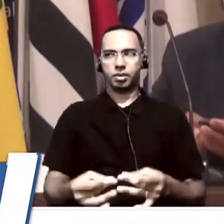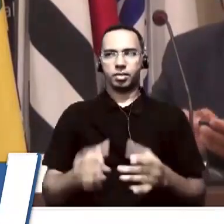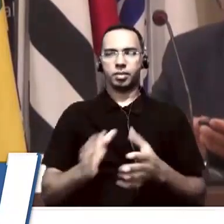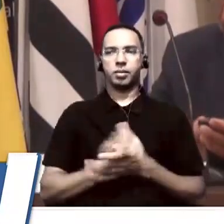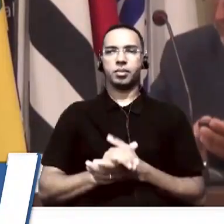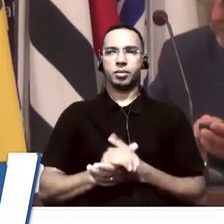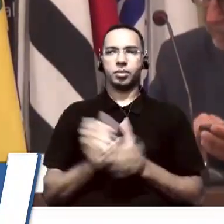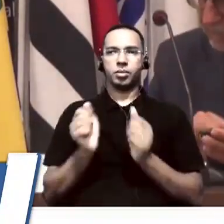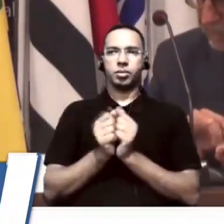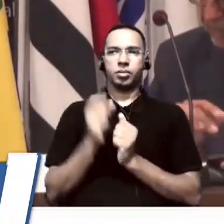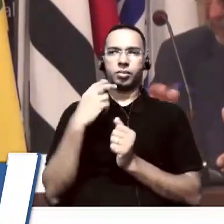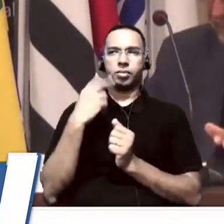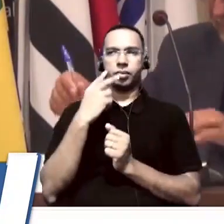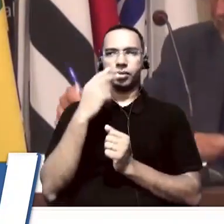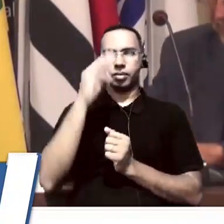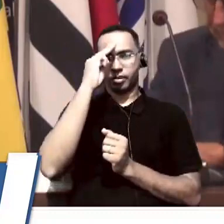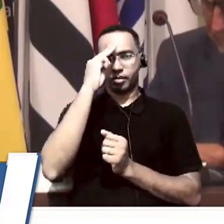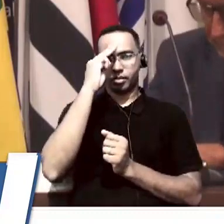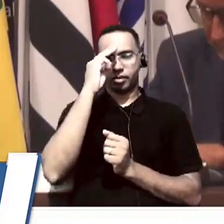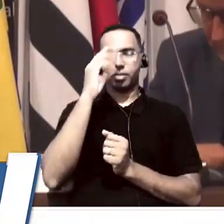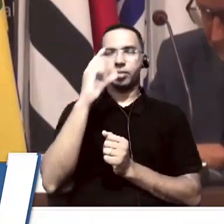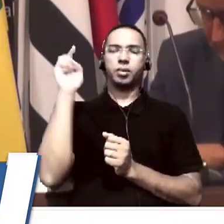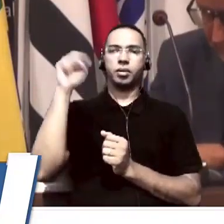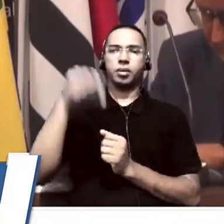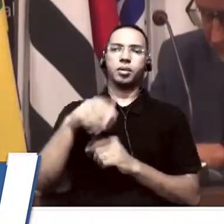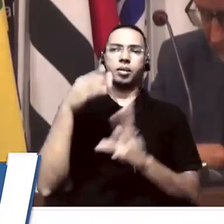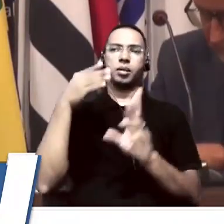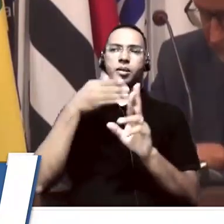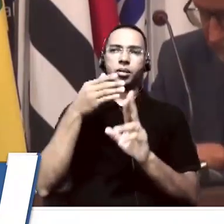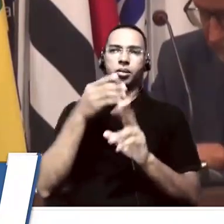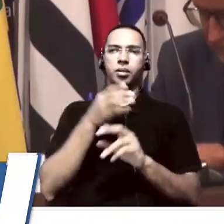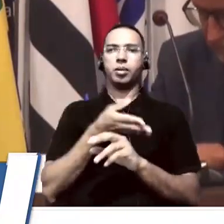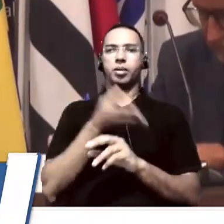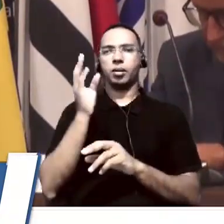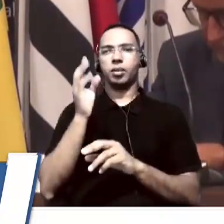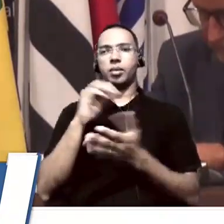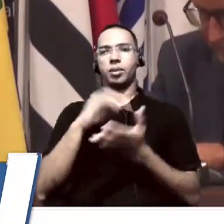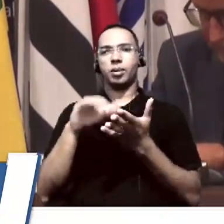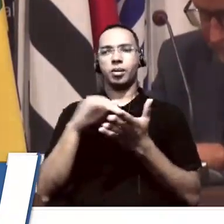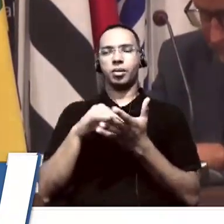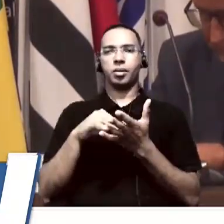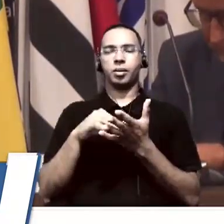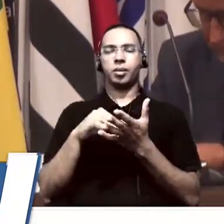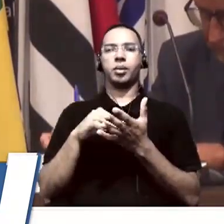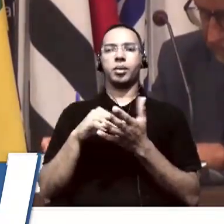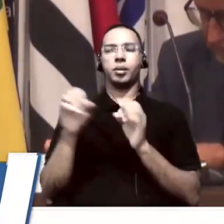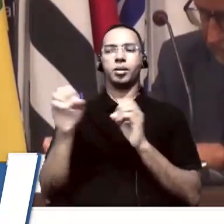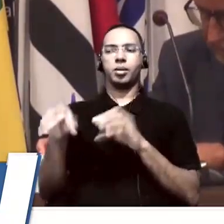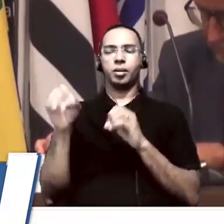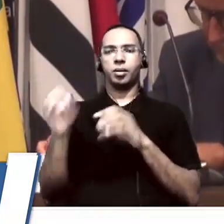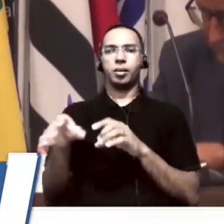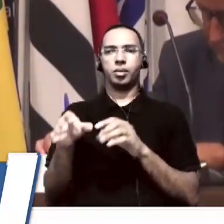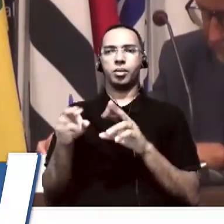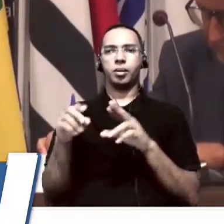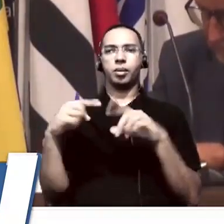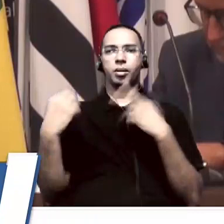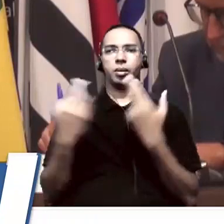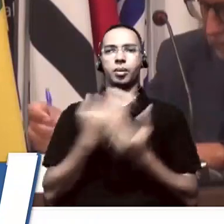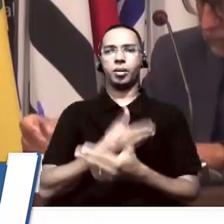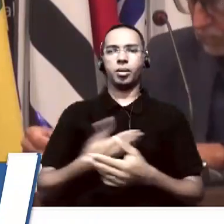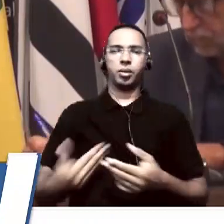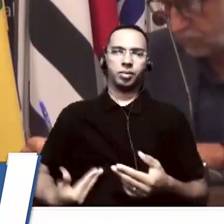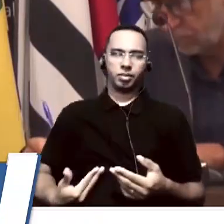juntamente com o vereador Marcelo Tide, estivemos representando a Câmara Municipal, na Secretaria de Educação, na audiência pública,